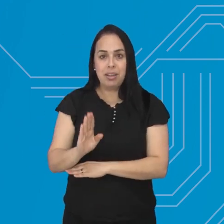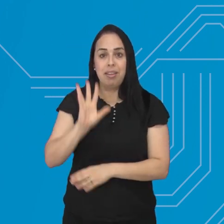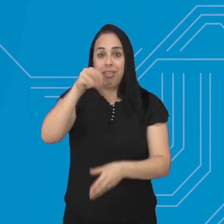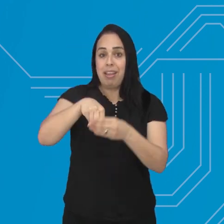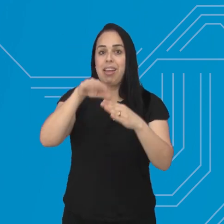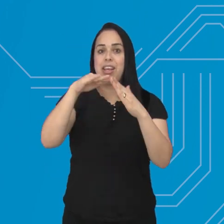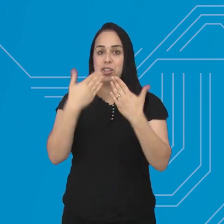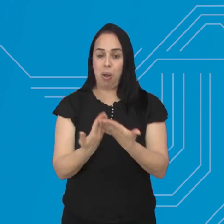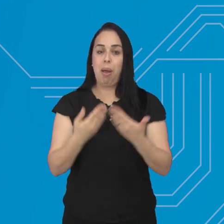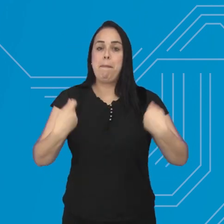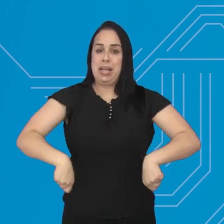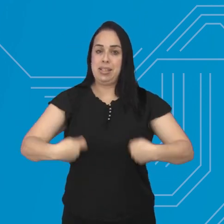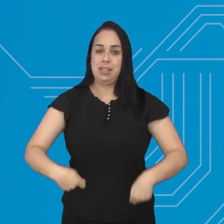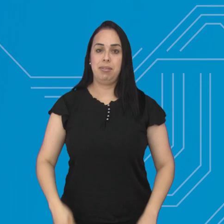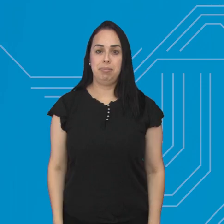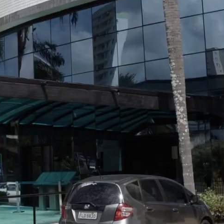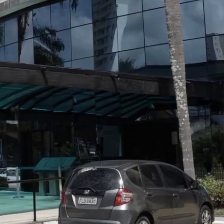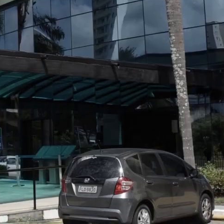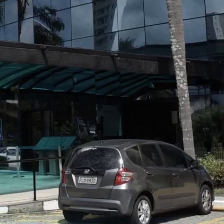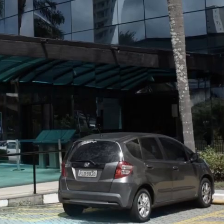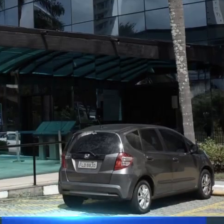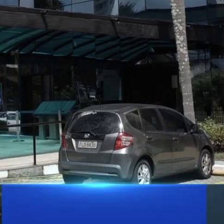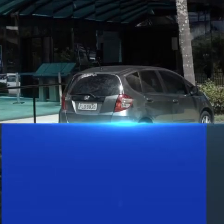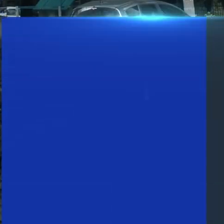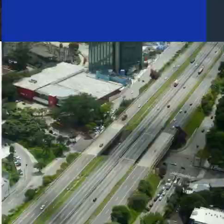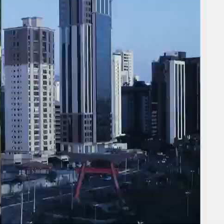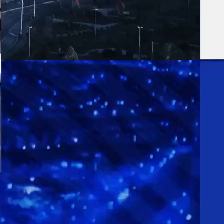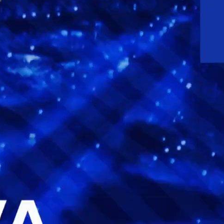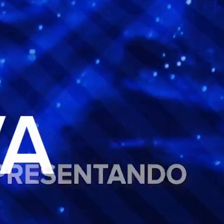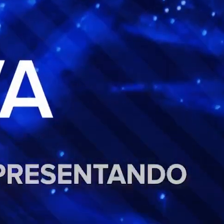nas escolas da cidade. Até já!